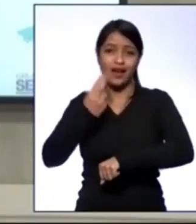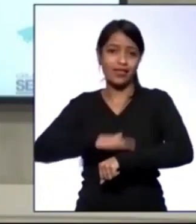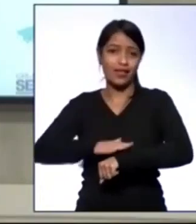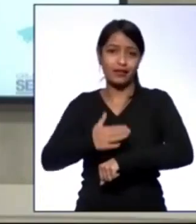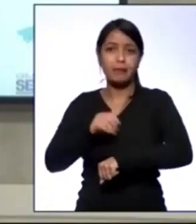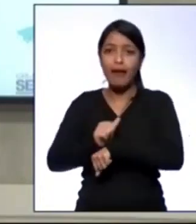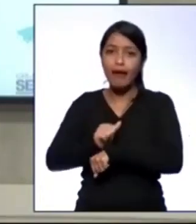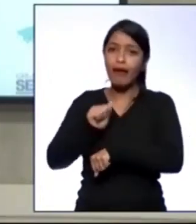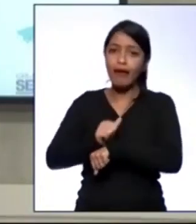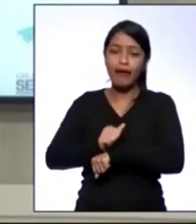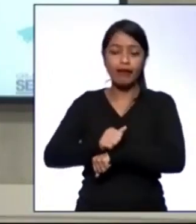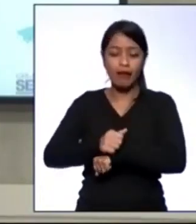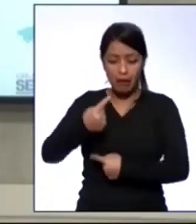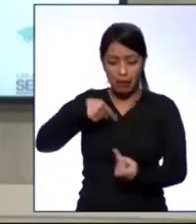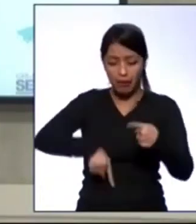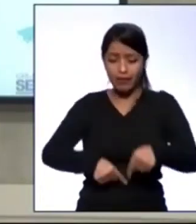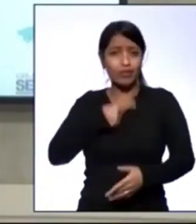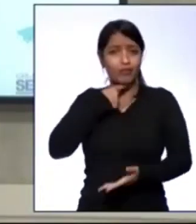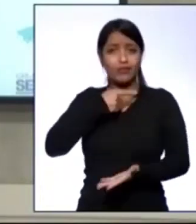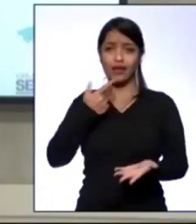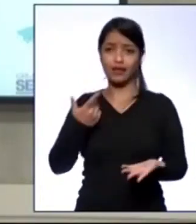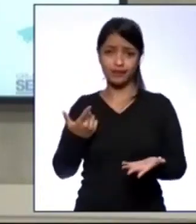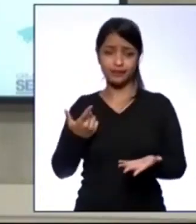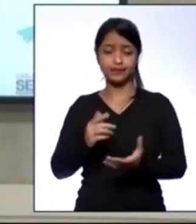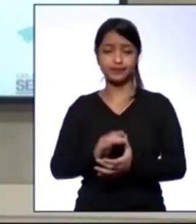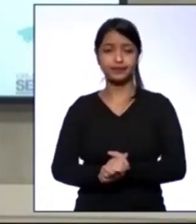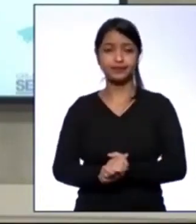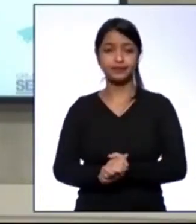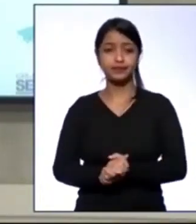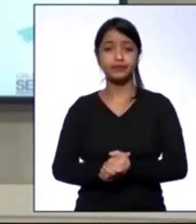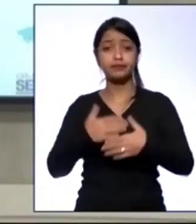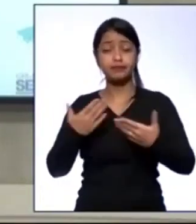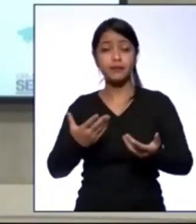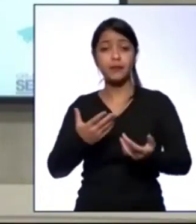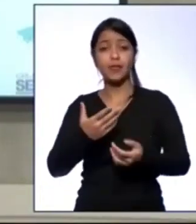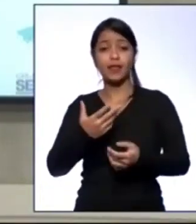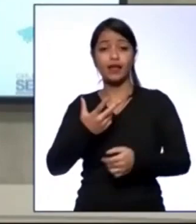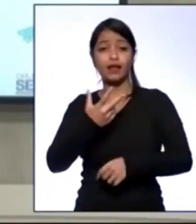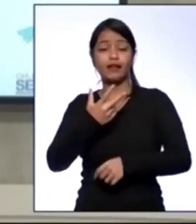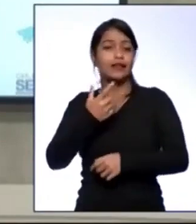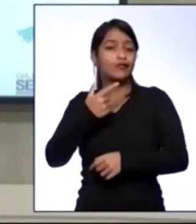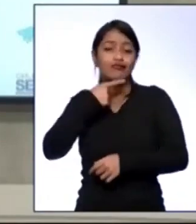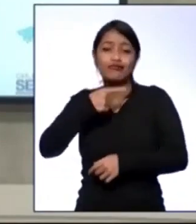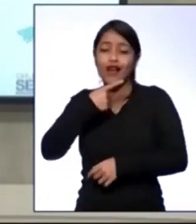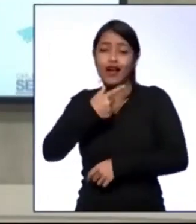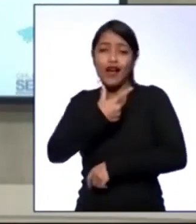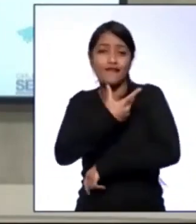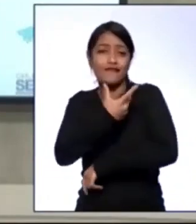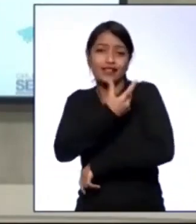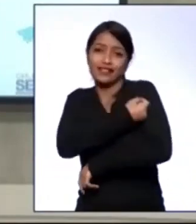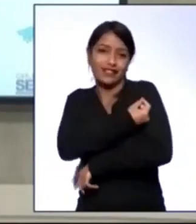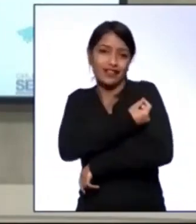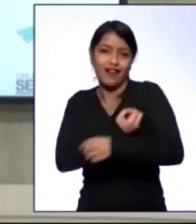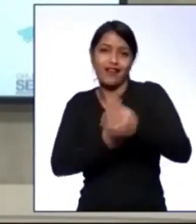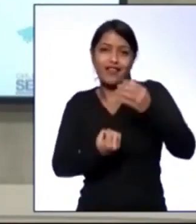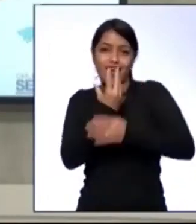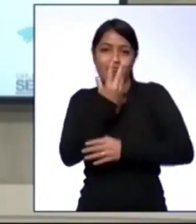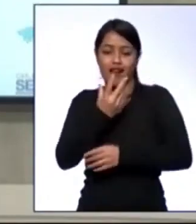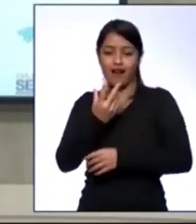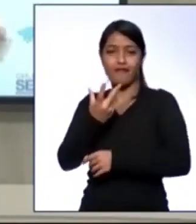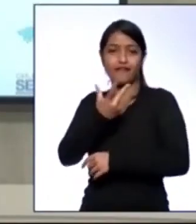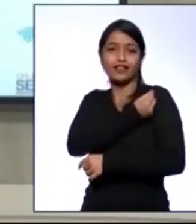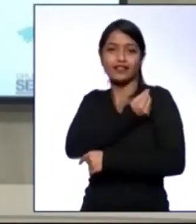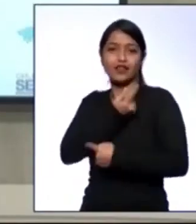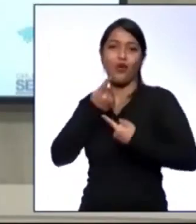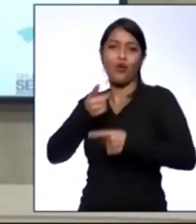não se justifica você fazer uma vacina contra o veneno de cobra, porque o número de acidentes é muito pequeno. Você não vai vacinar todo